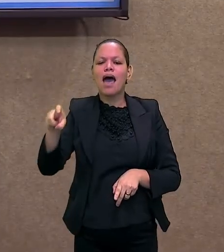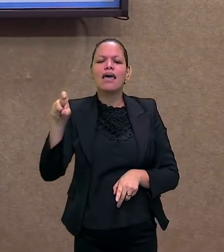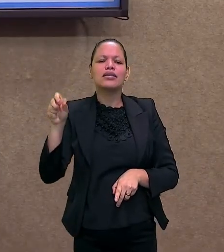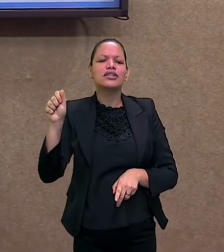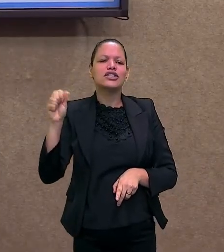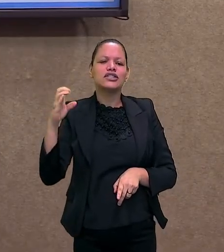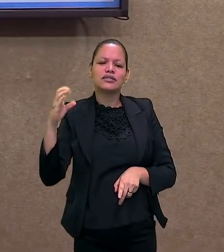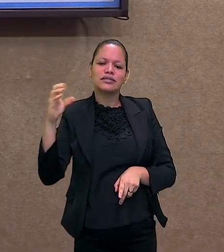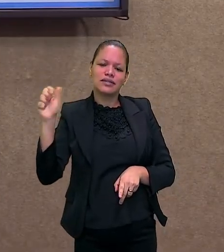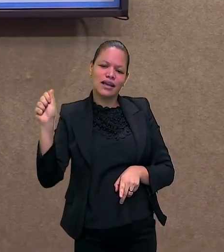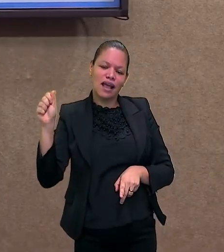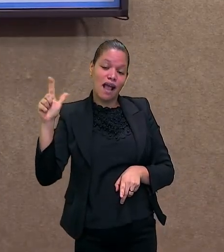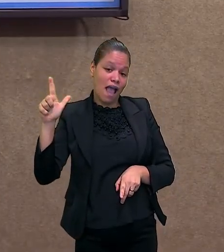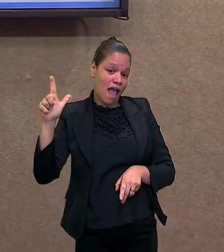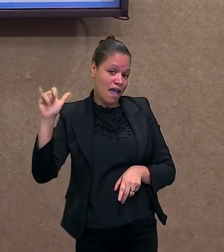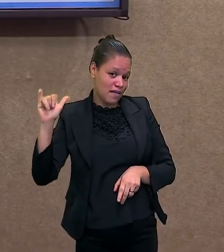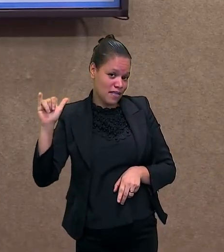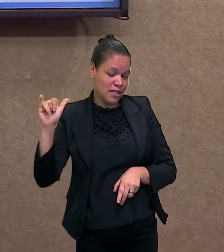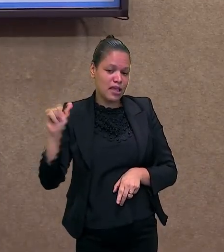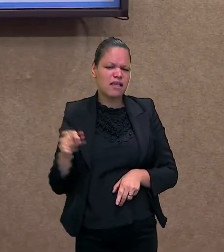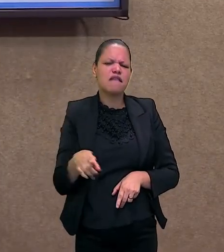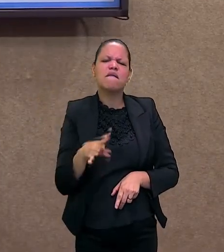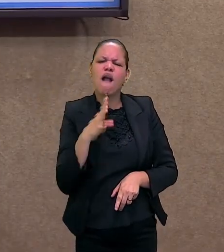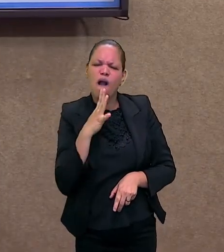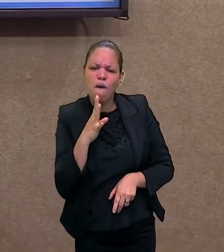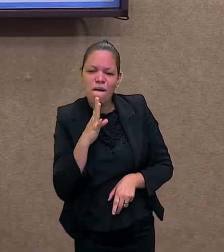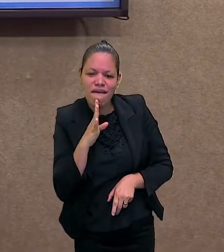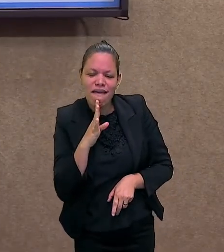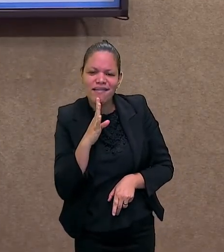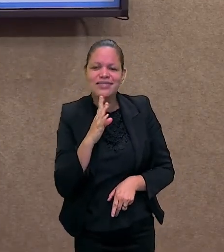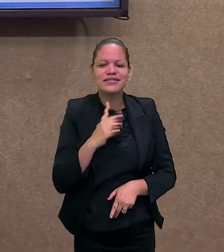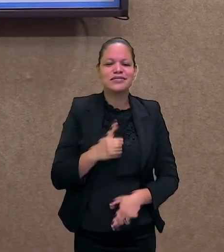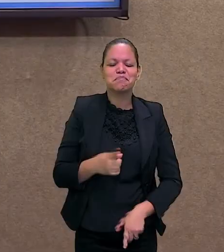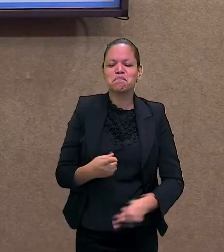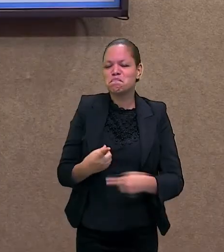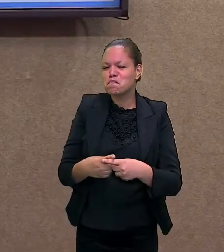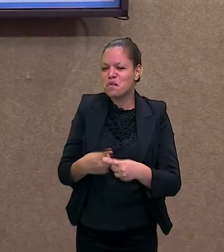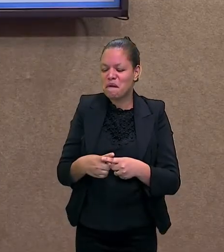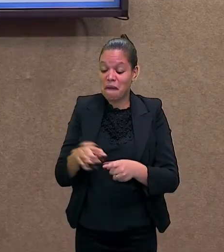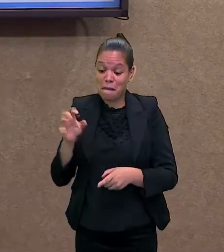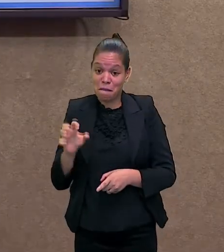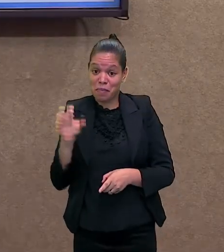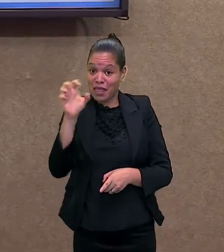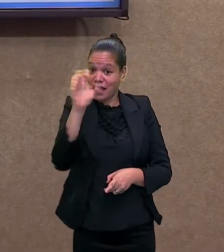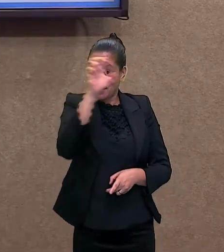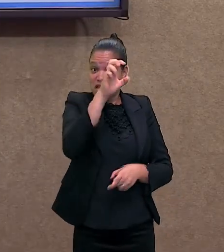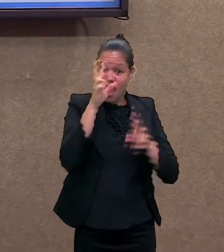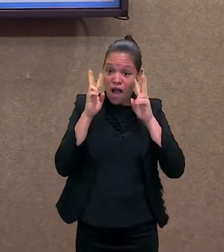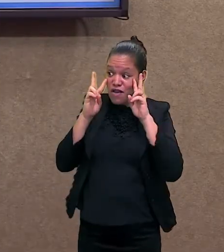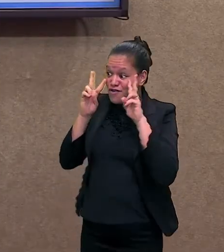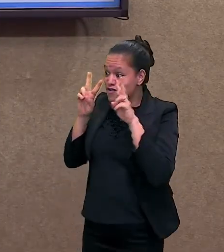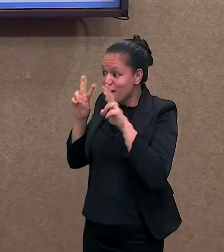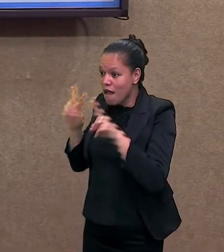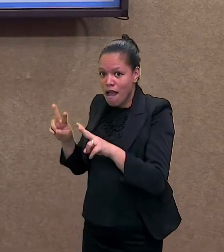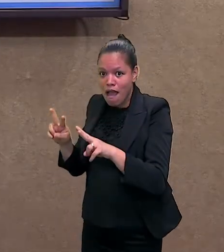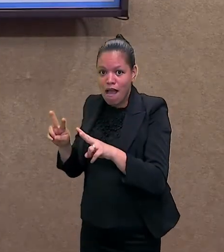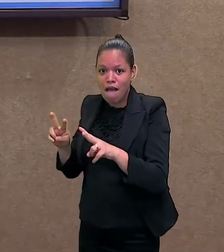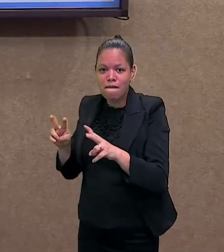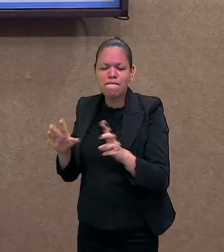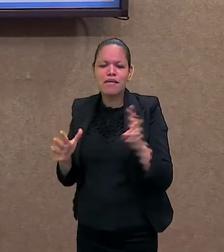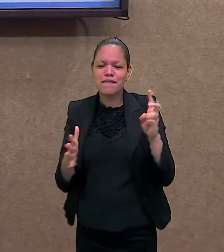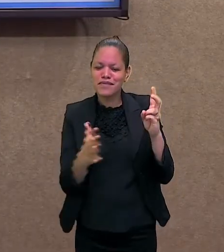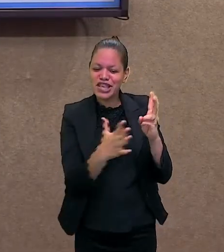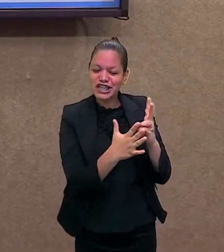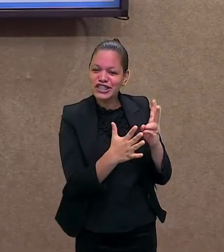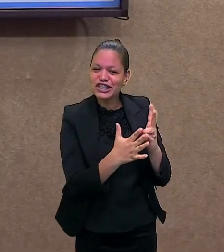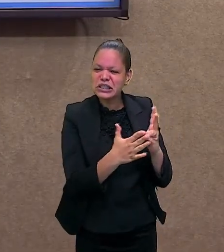nossa atualidade, frequentam escolas, faculdades. Então, hoje, a gente olhando no passado, era de uma forma.